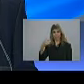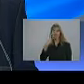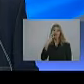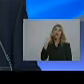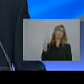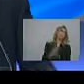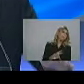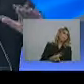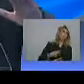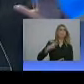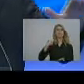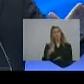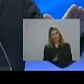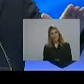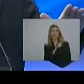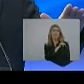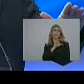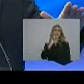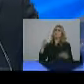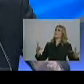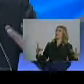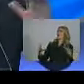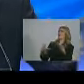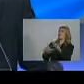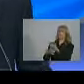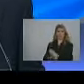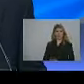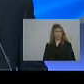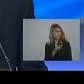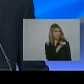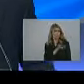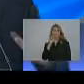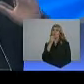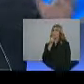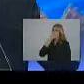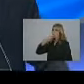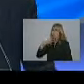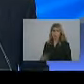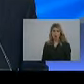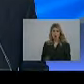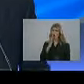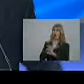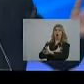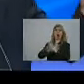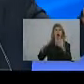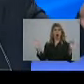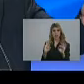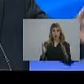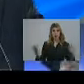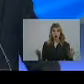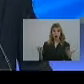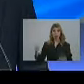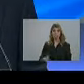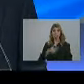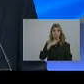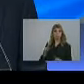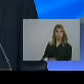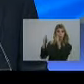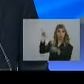isso. O Rio de Janeiro está uma maravilha, o Rio de Janeiro nunca esteve tão bom, o Rio de Janeiro está ótimo, o Estado agora está em calamidade